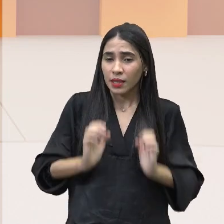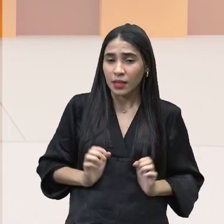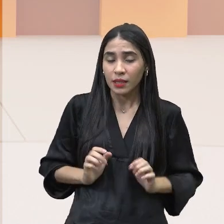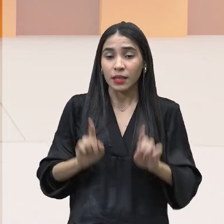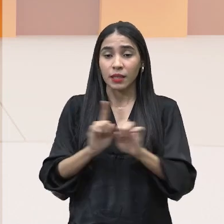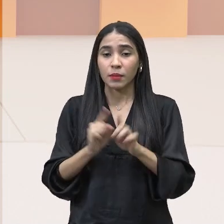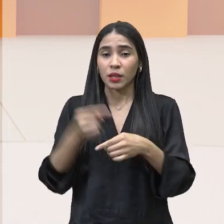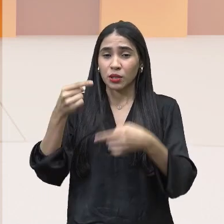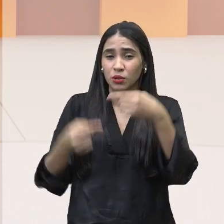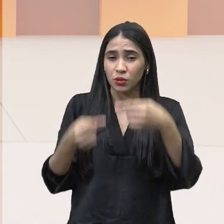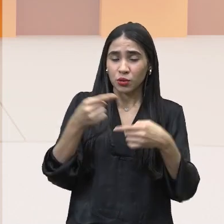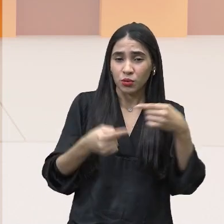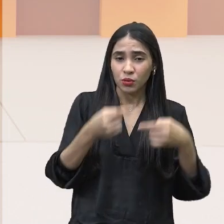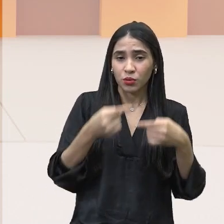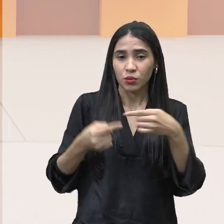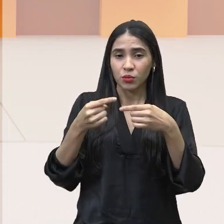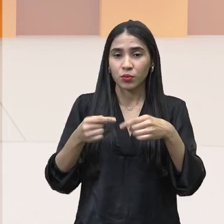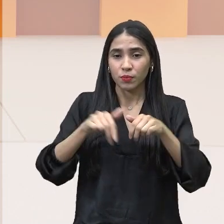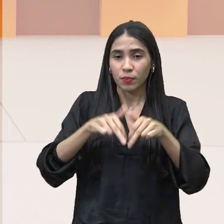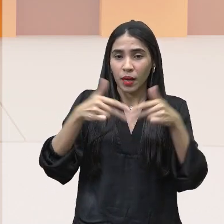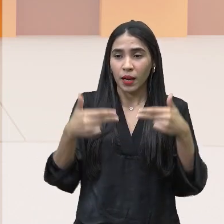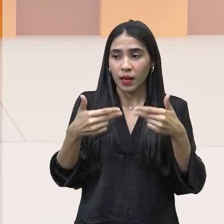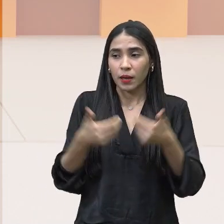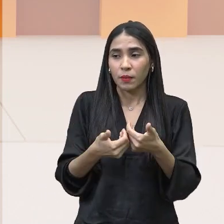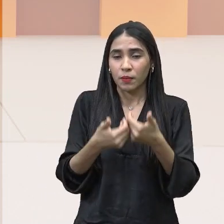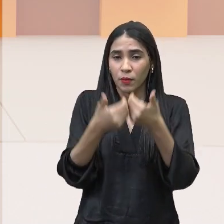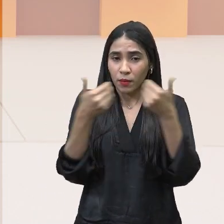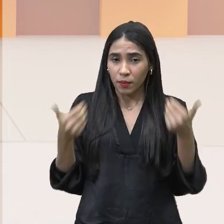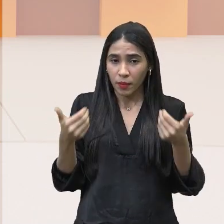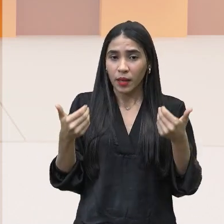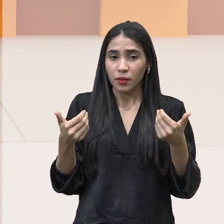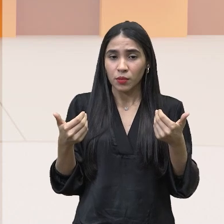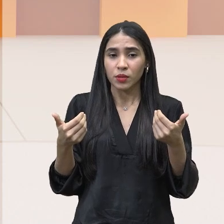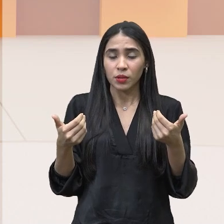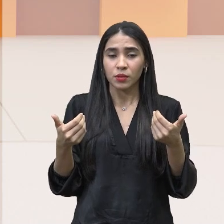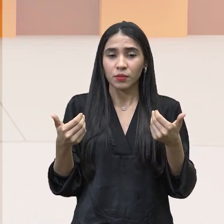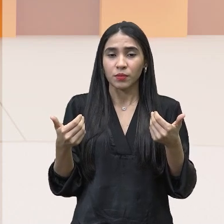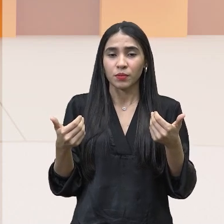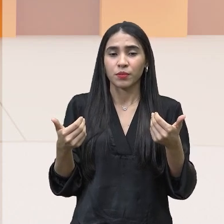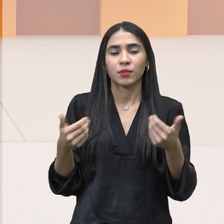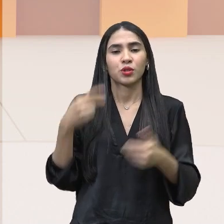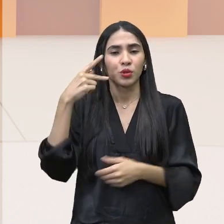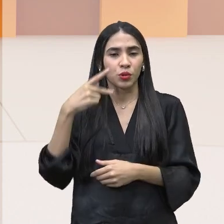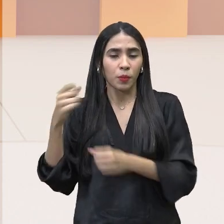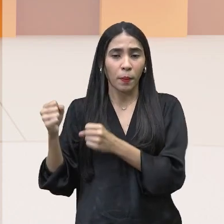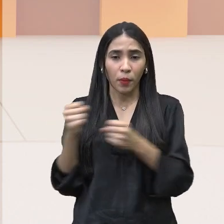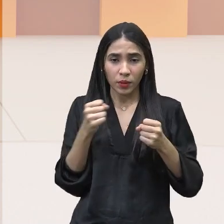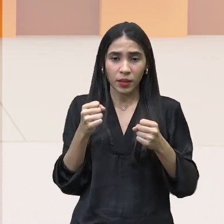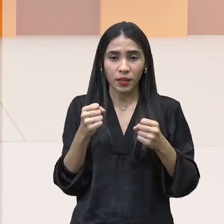disputas étnicas e movimentos separatistas, né, que revelam